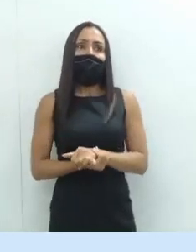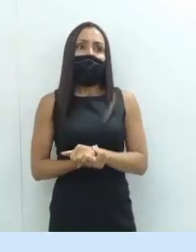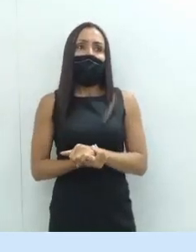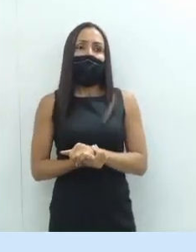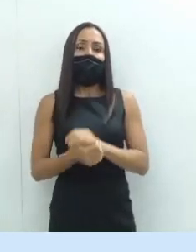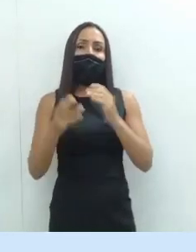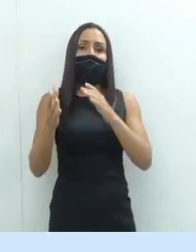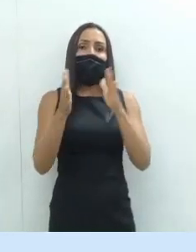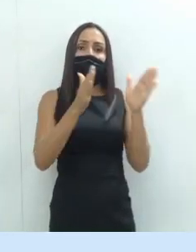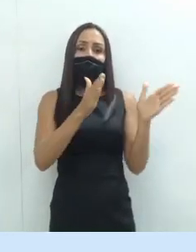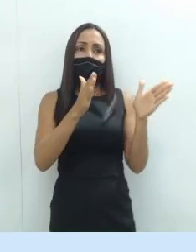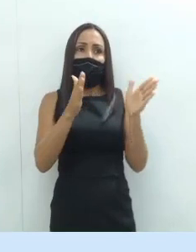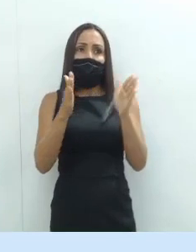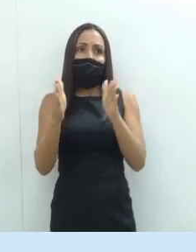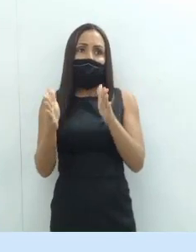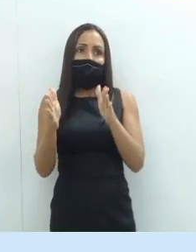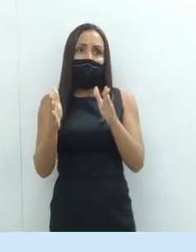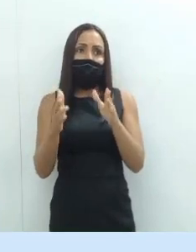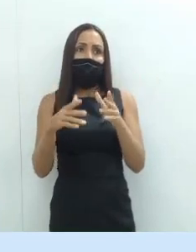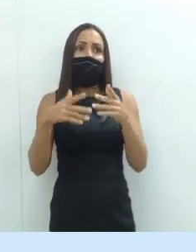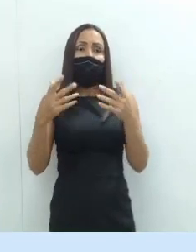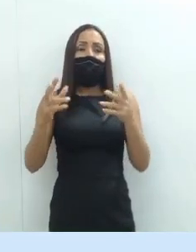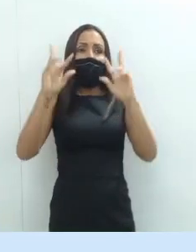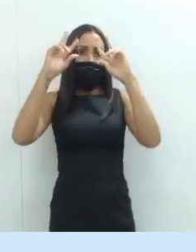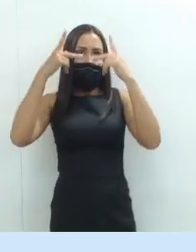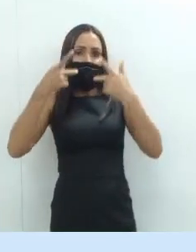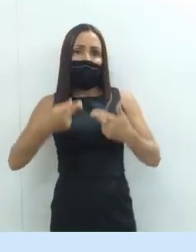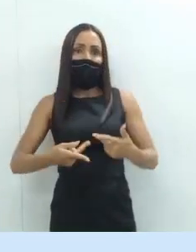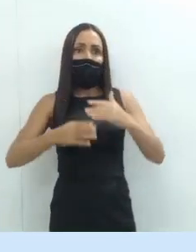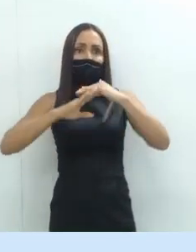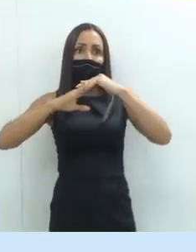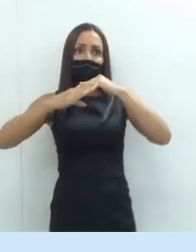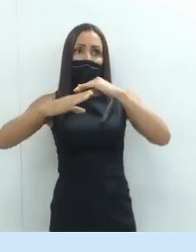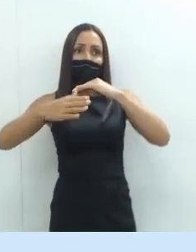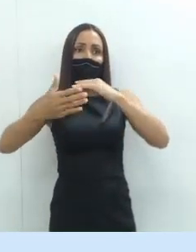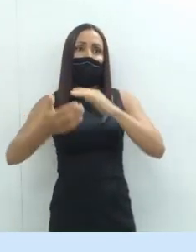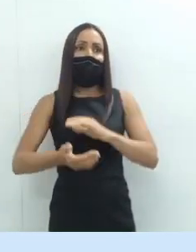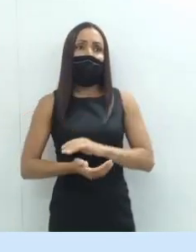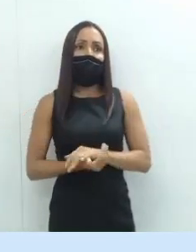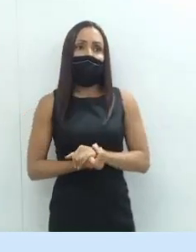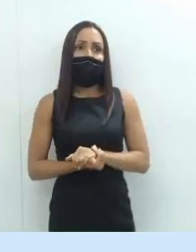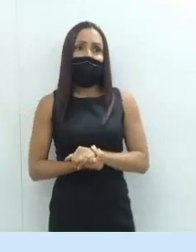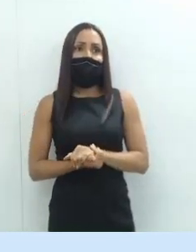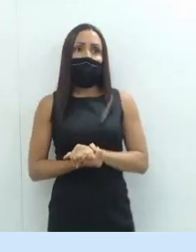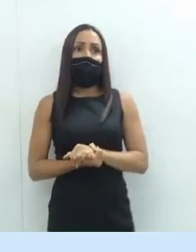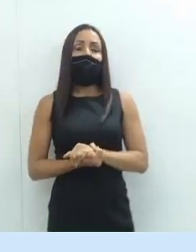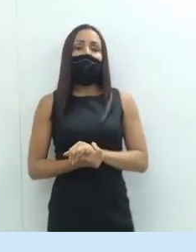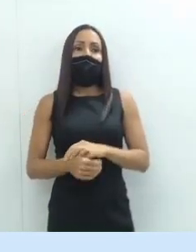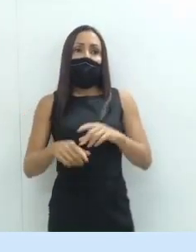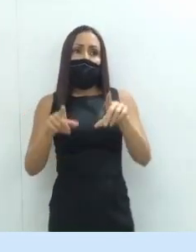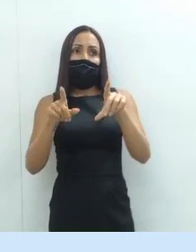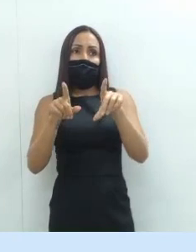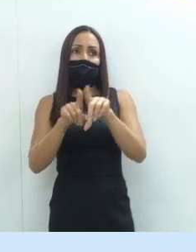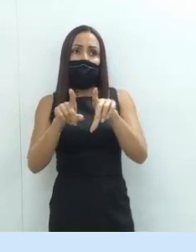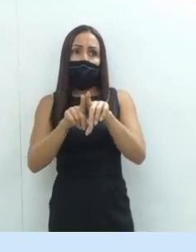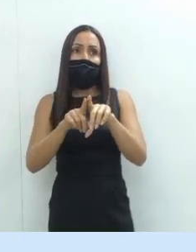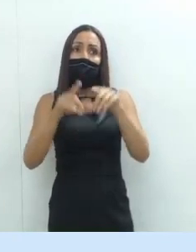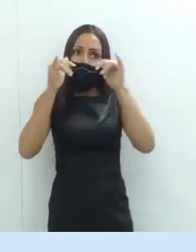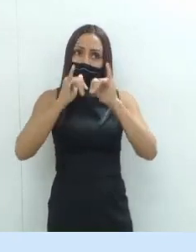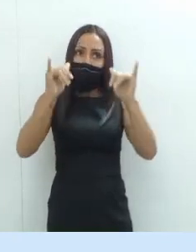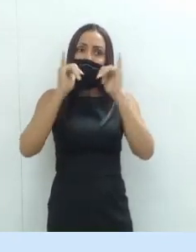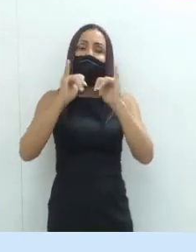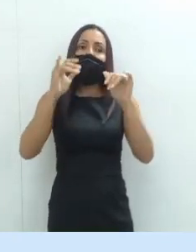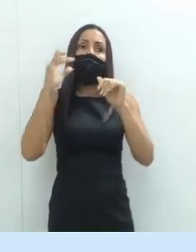o período da ocupação humana no litoral, tá? E outra coisa também, outra informação importante que eu